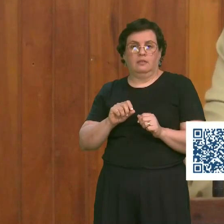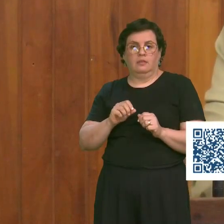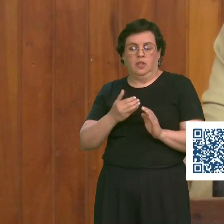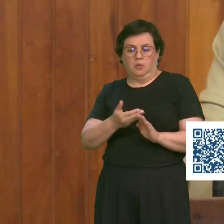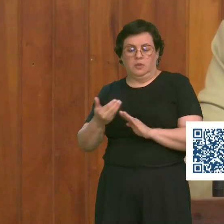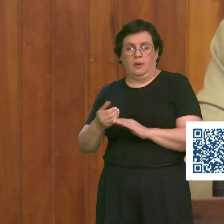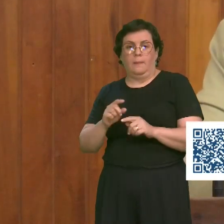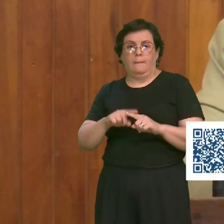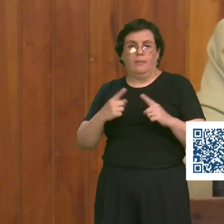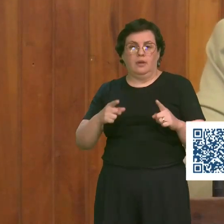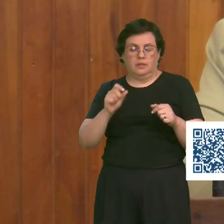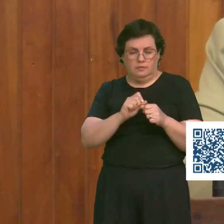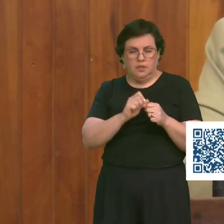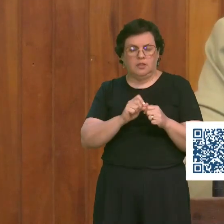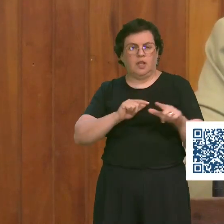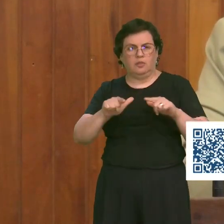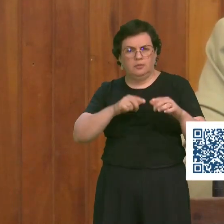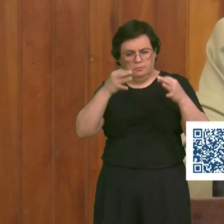mas